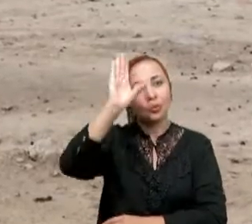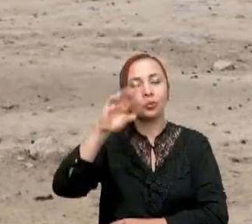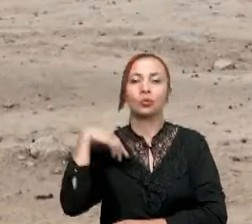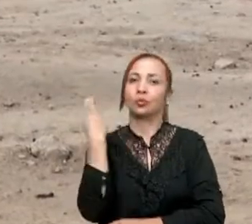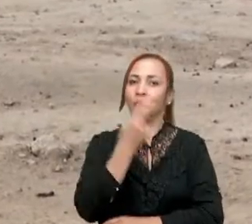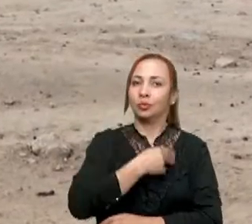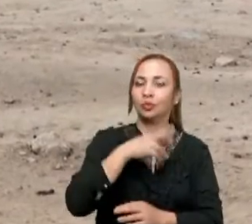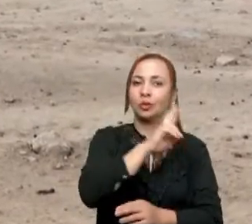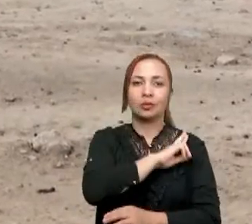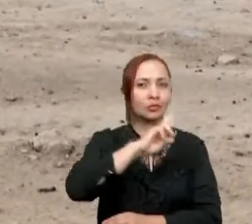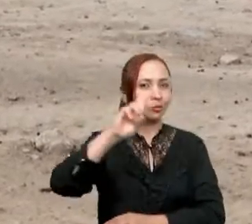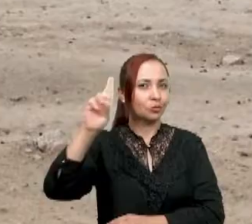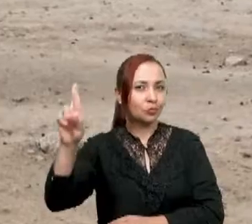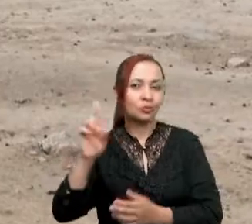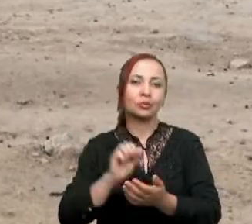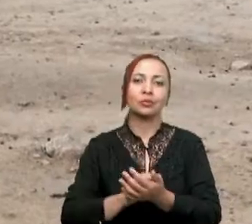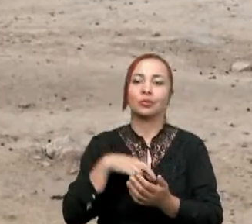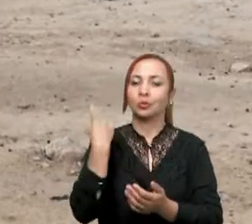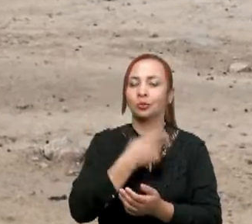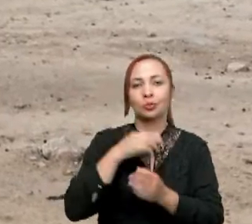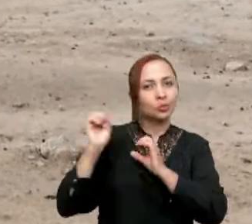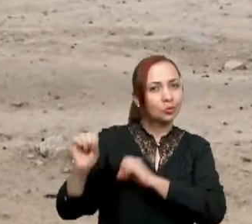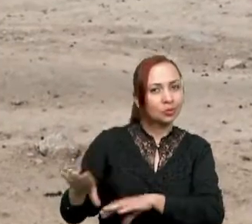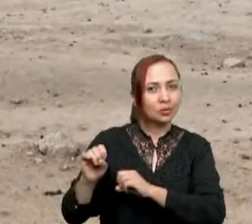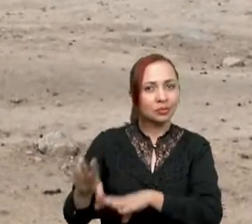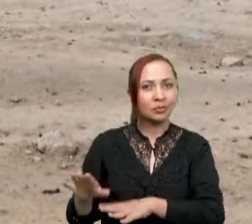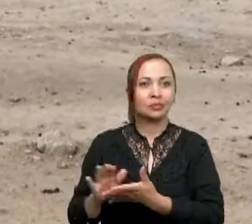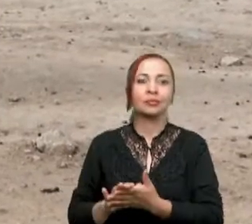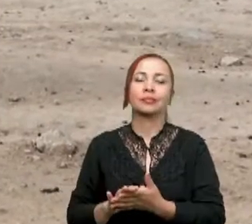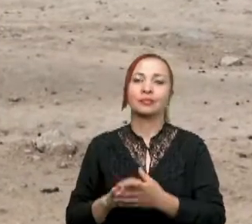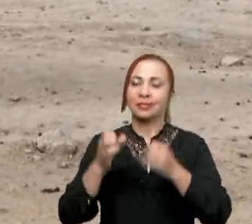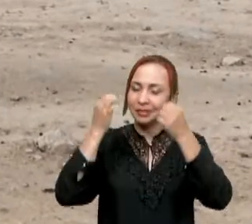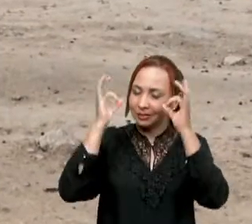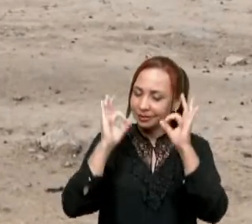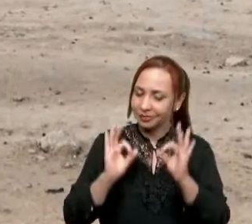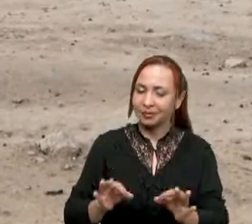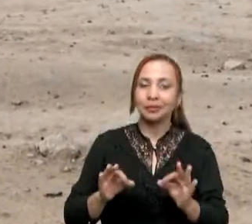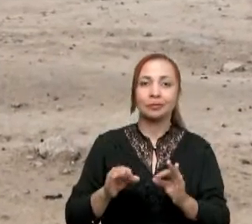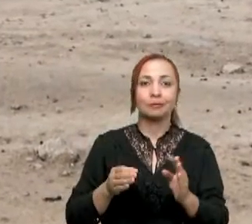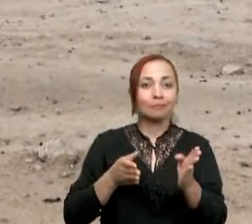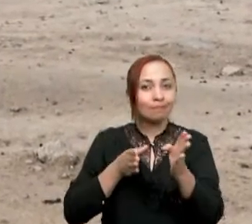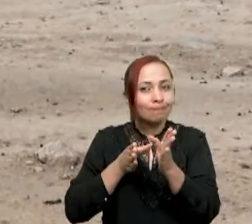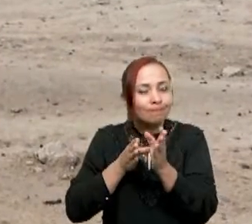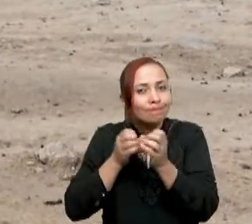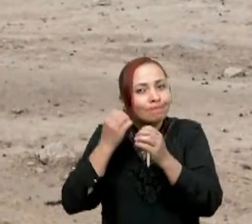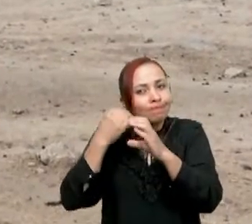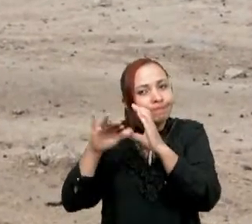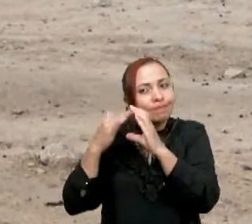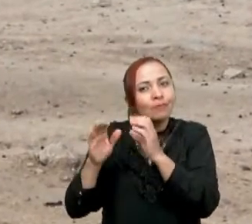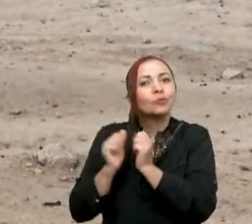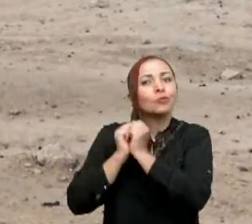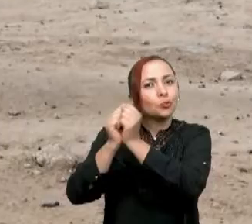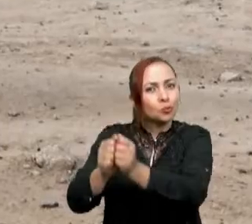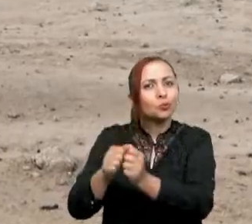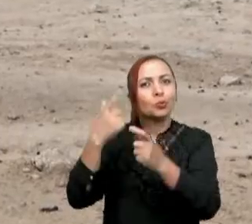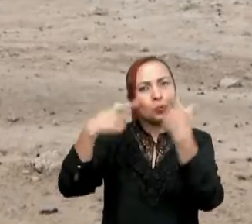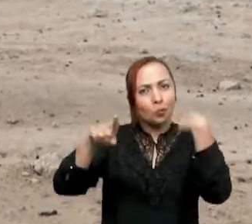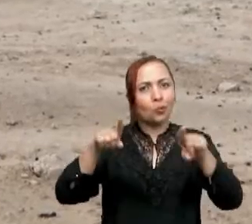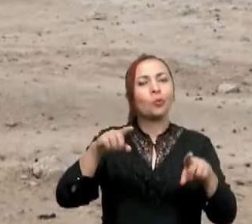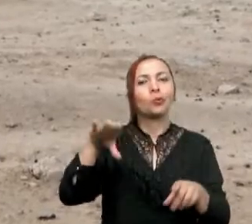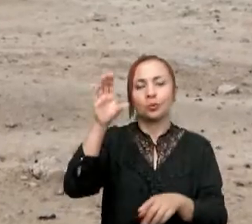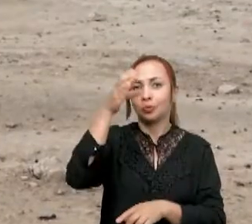nossa cultura da nossa religião dos nossos ensinamentos não é claro que compartilhando com outros conhecimentos